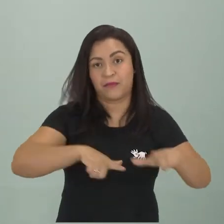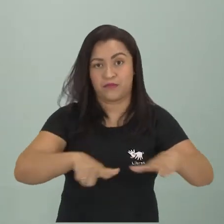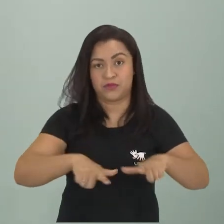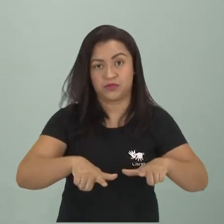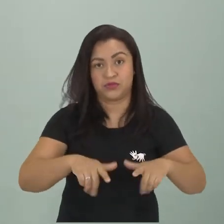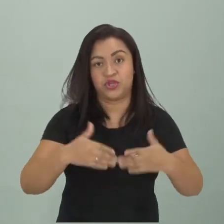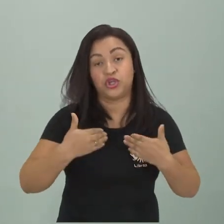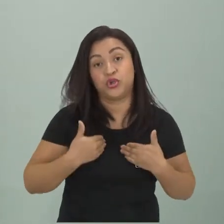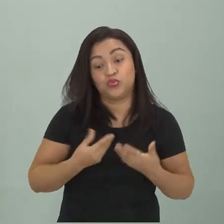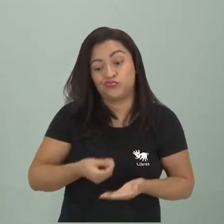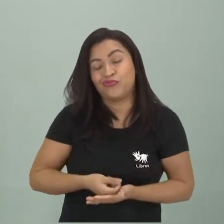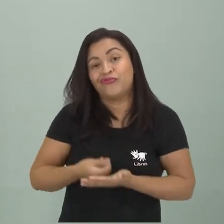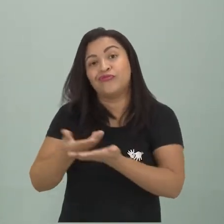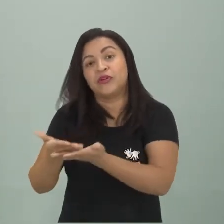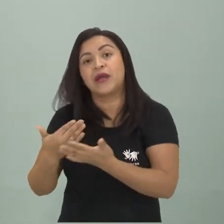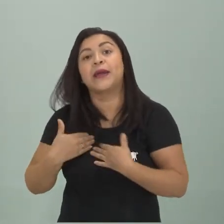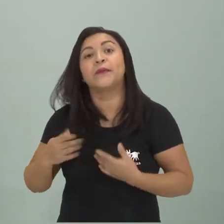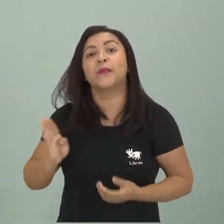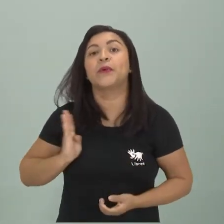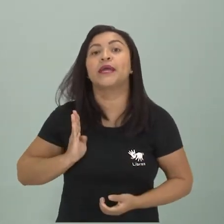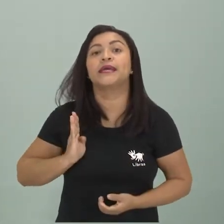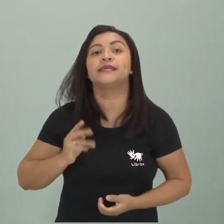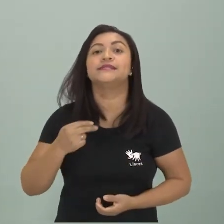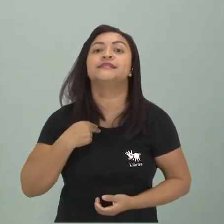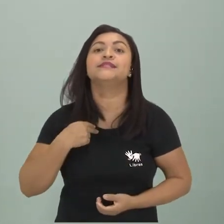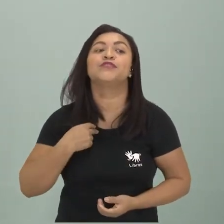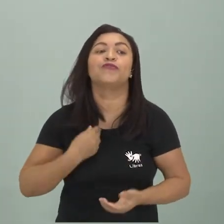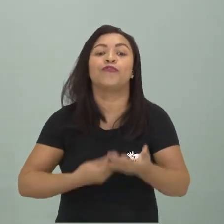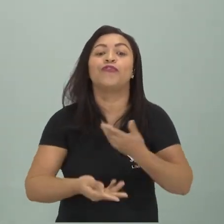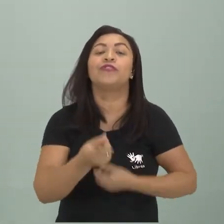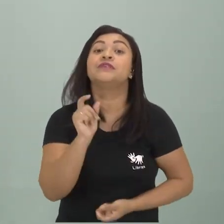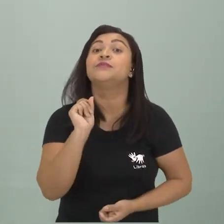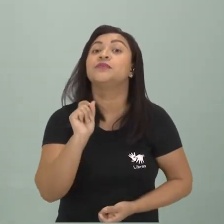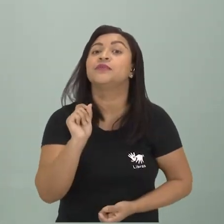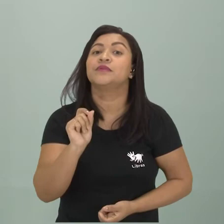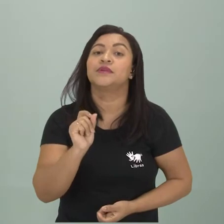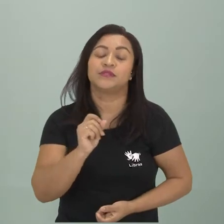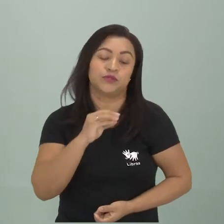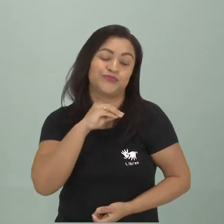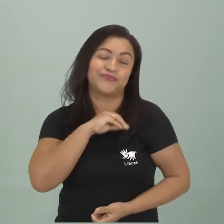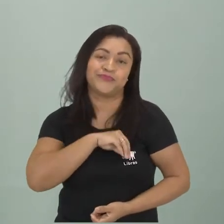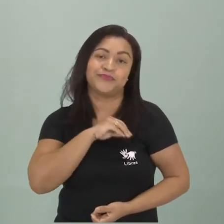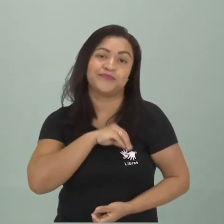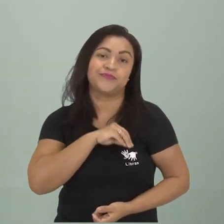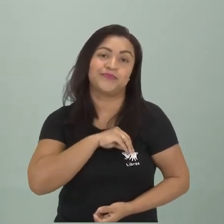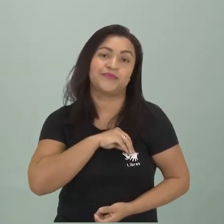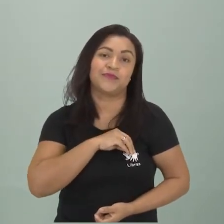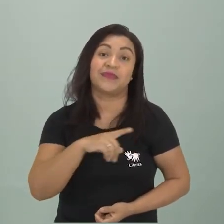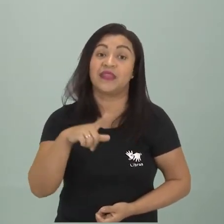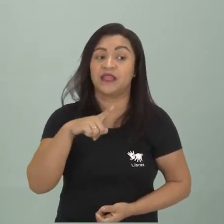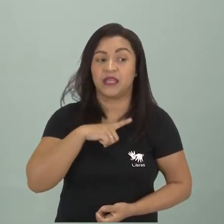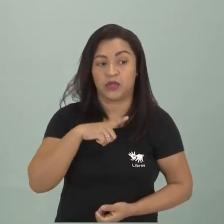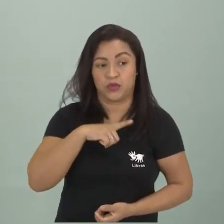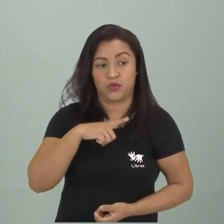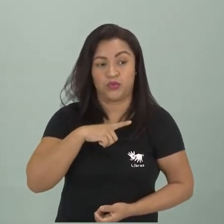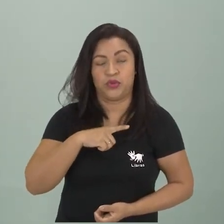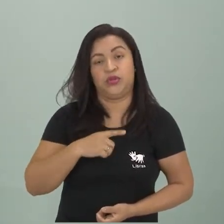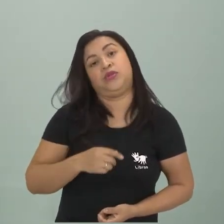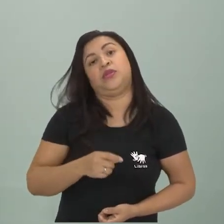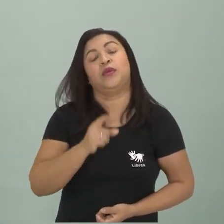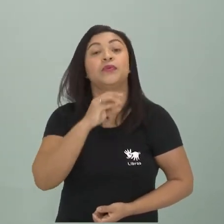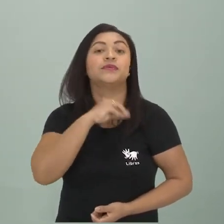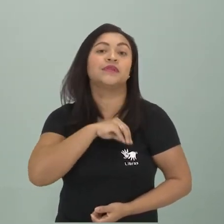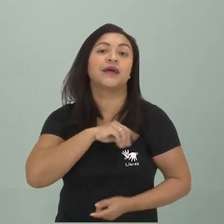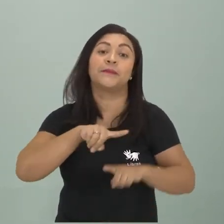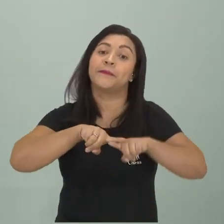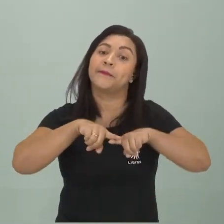ao burguês, eu vou receber o quê? Salário. Eu tenho salário. Mas o burguês, diante de todo